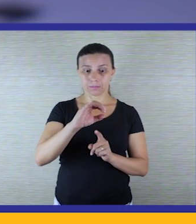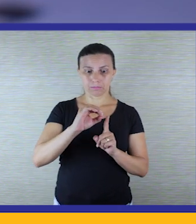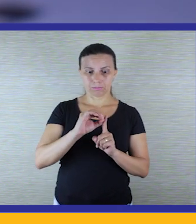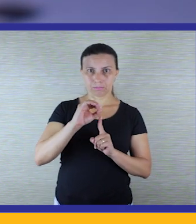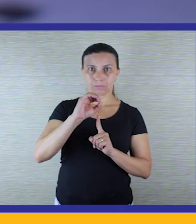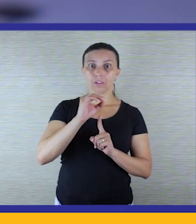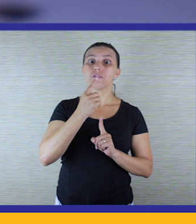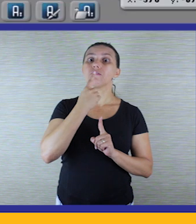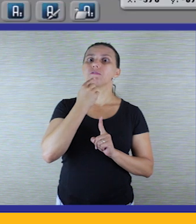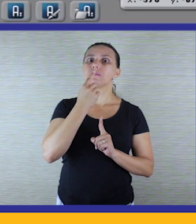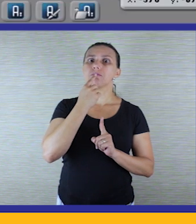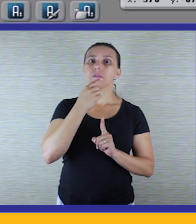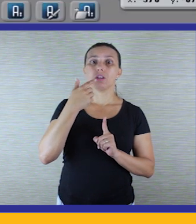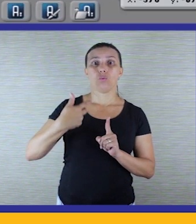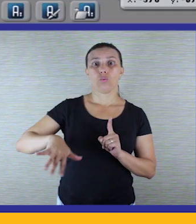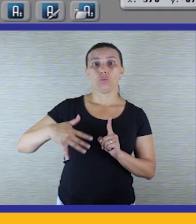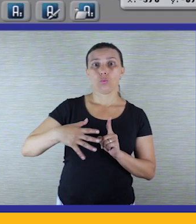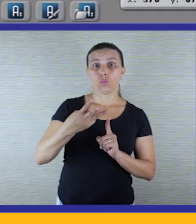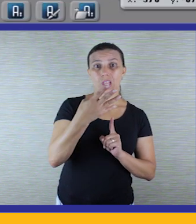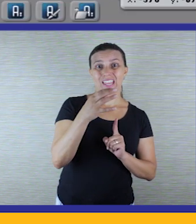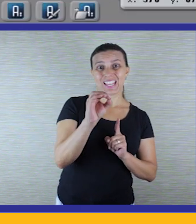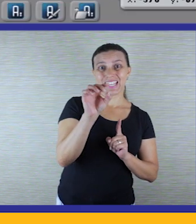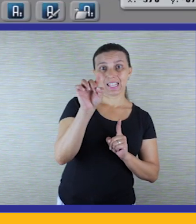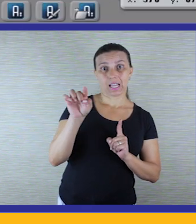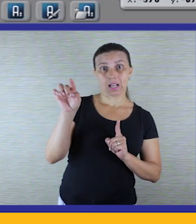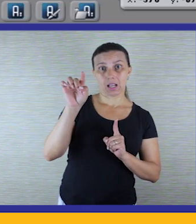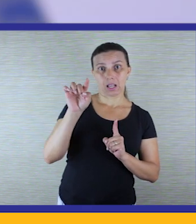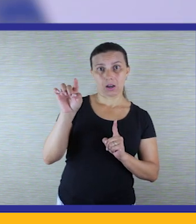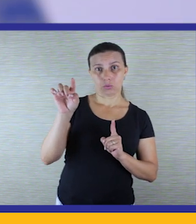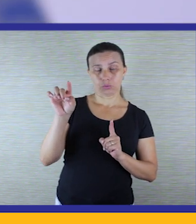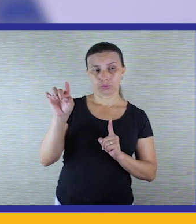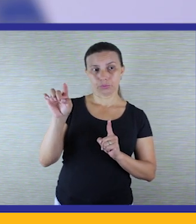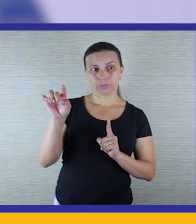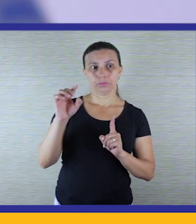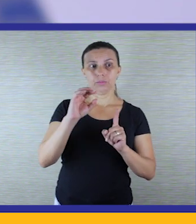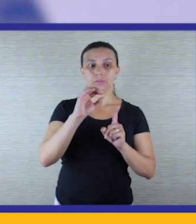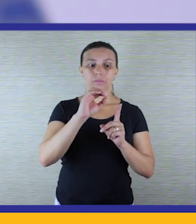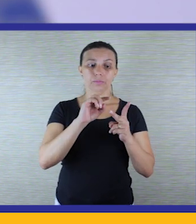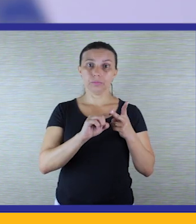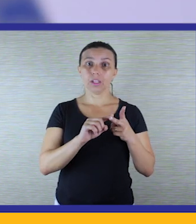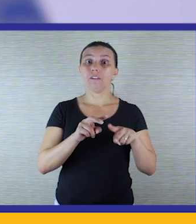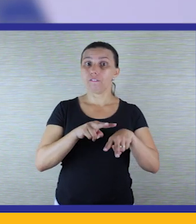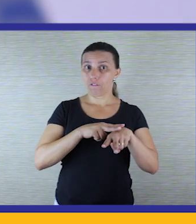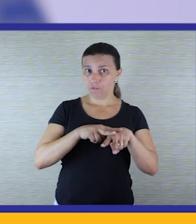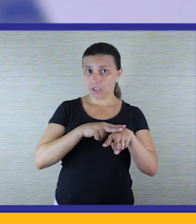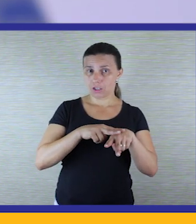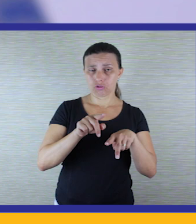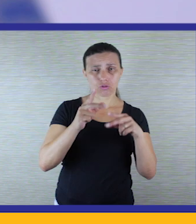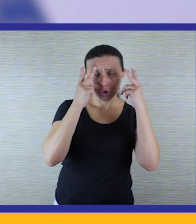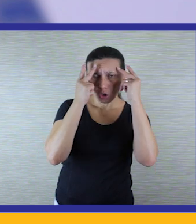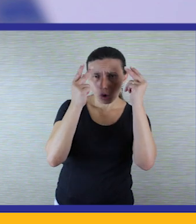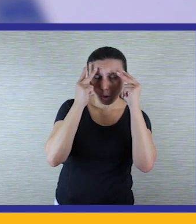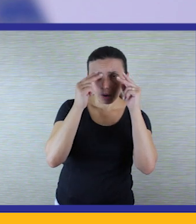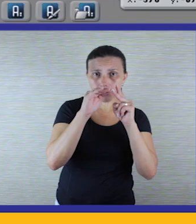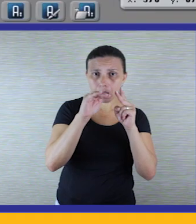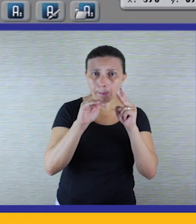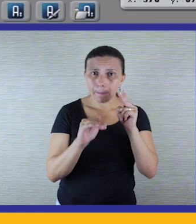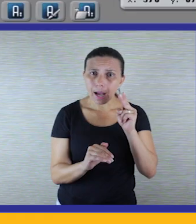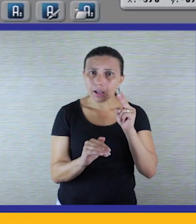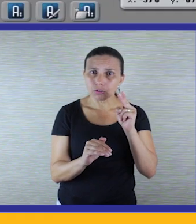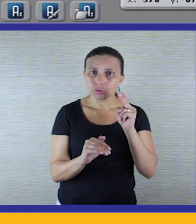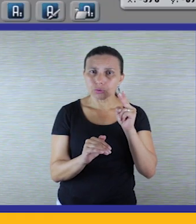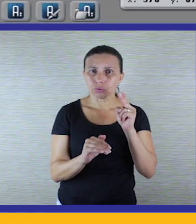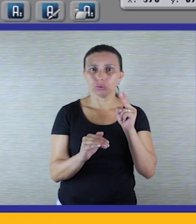a 30 graus. Segundo passo, acender LED verde, normal, para temperatura abaixo de 30 graus.